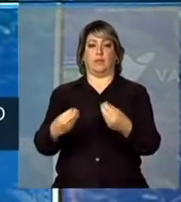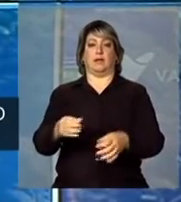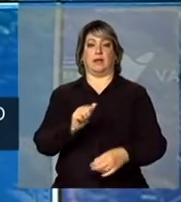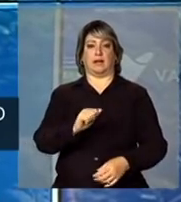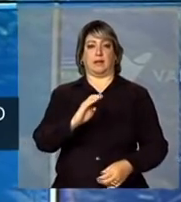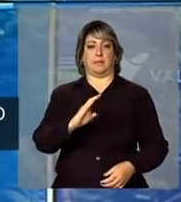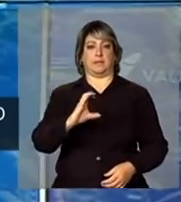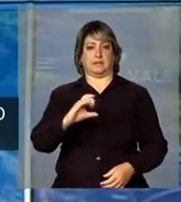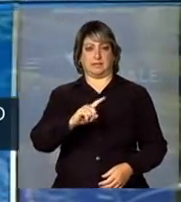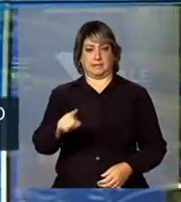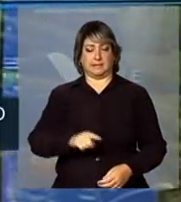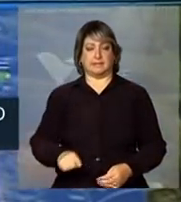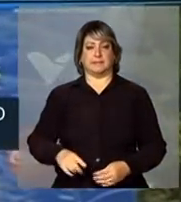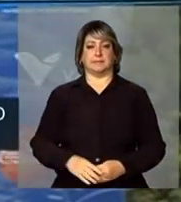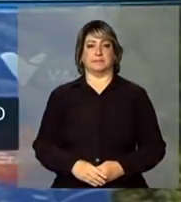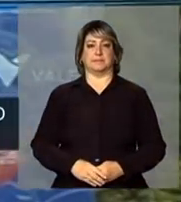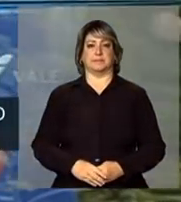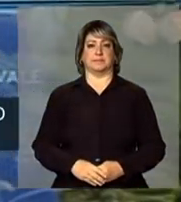ABCZ.